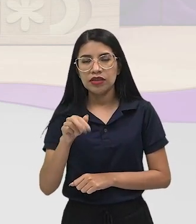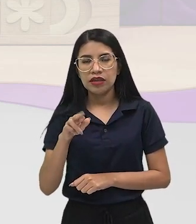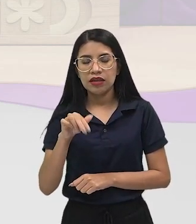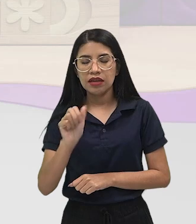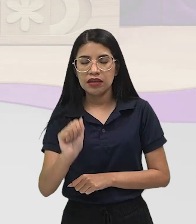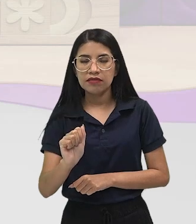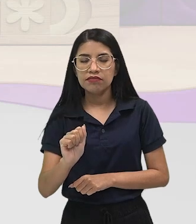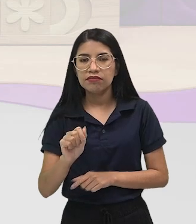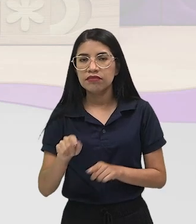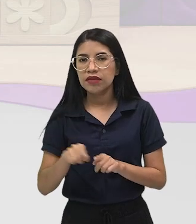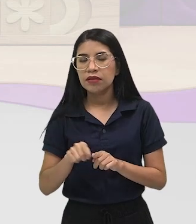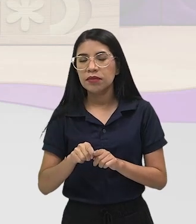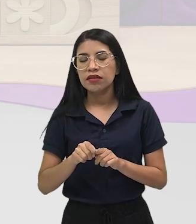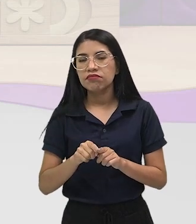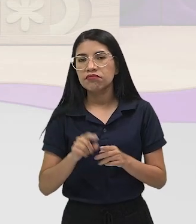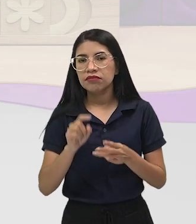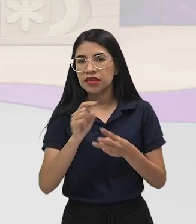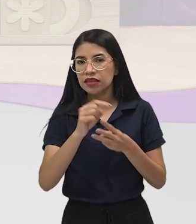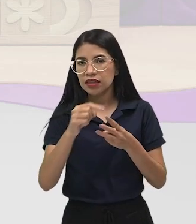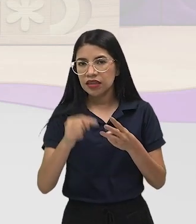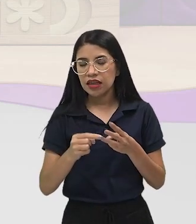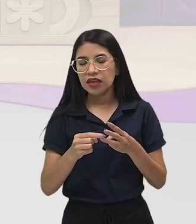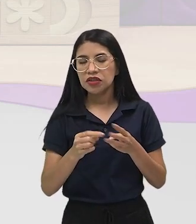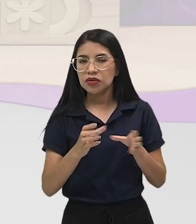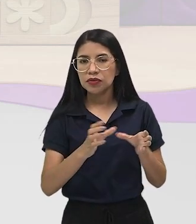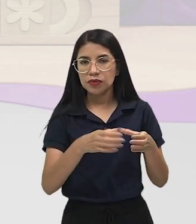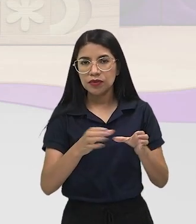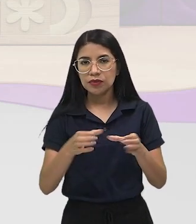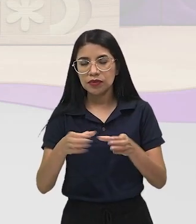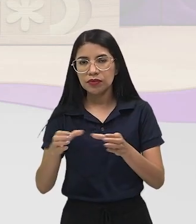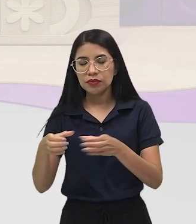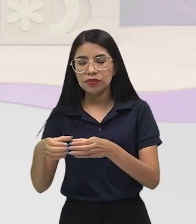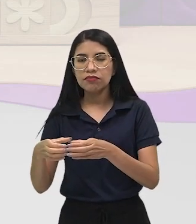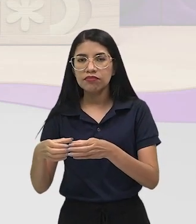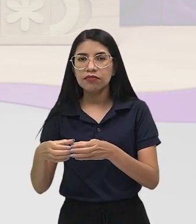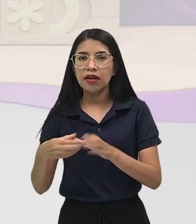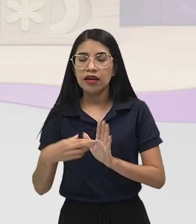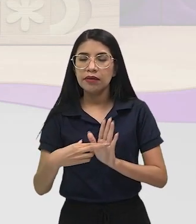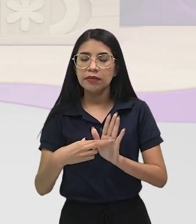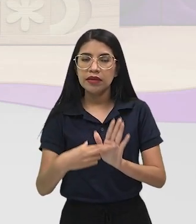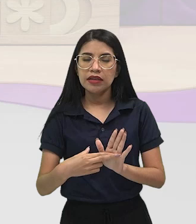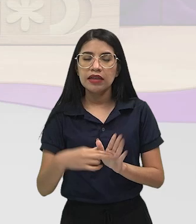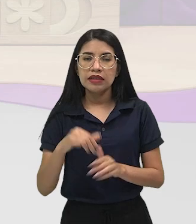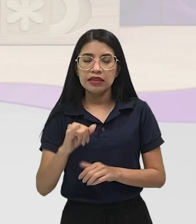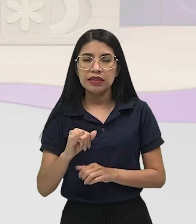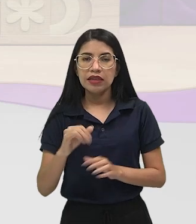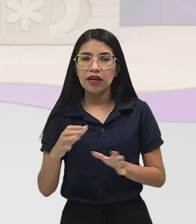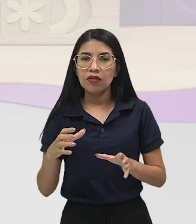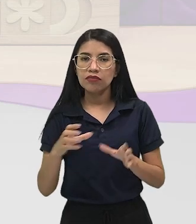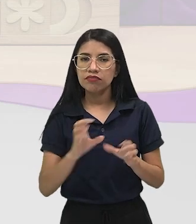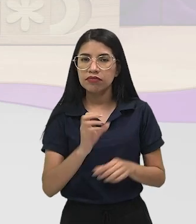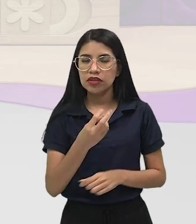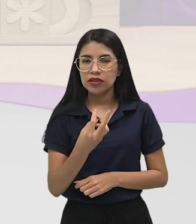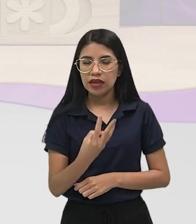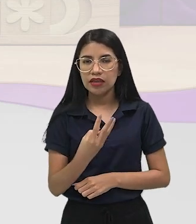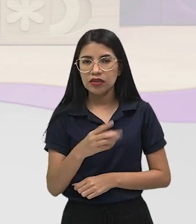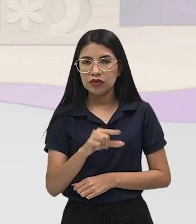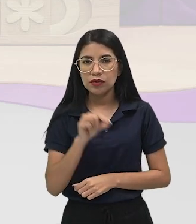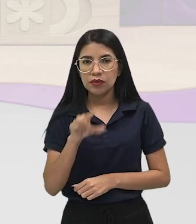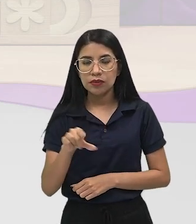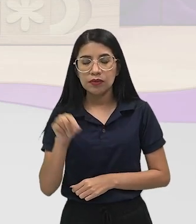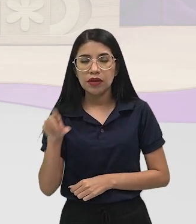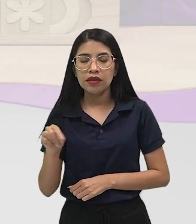Pronto, eu peguei um pedaço de um todo, né? Se eu peguei um pedaço de um todo, eu estou diante de